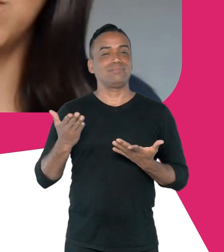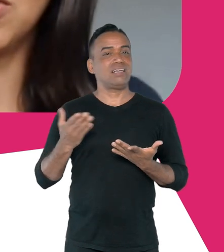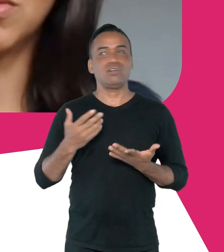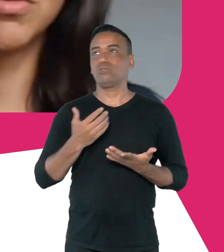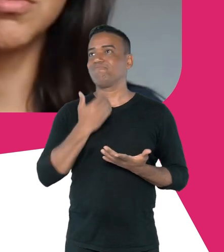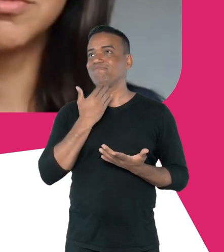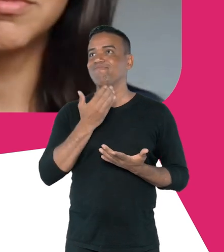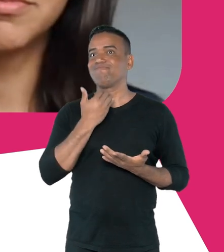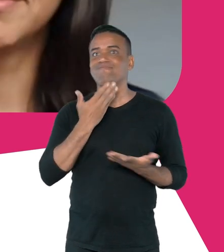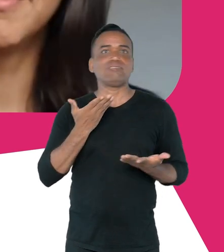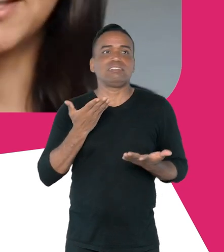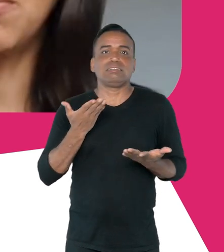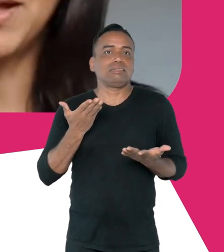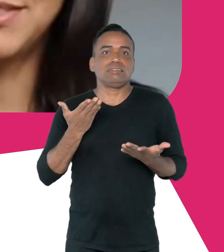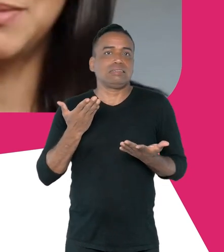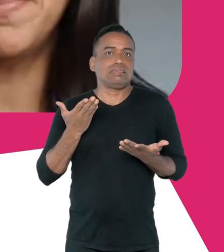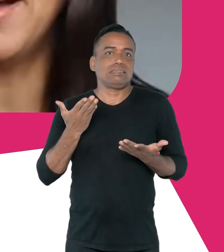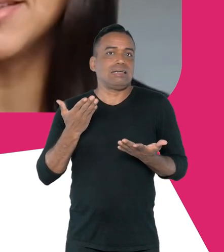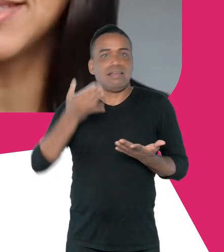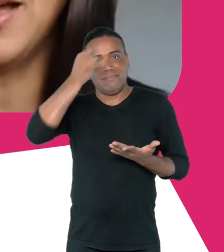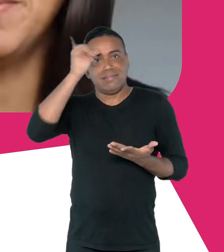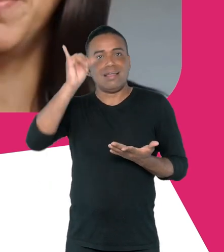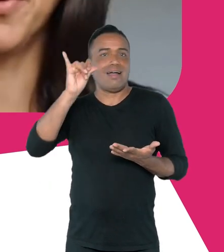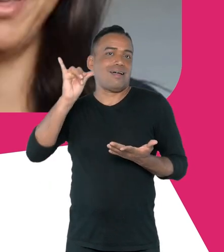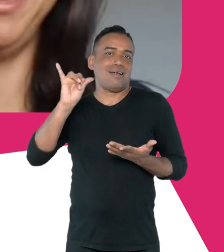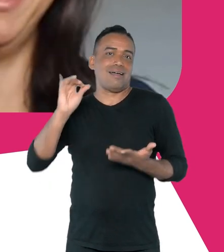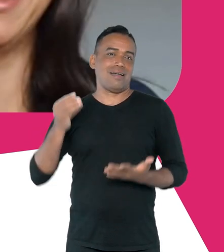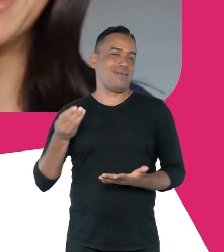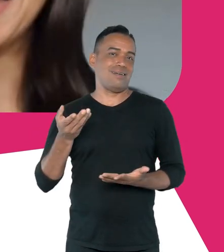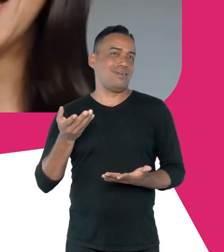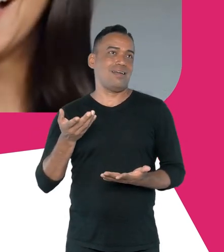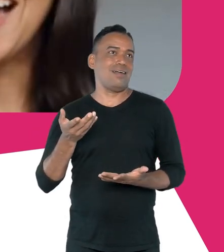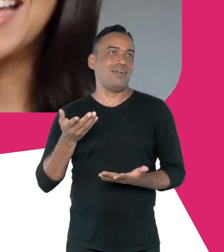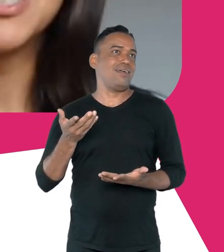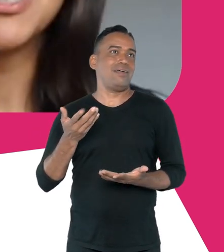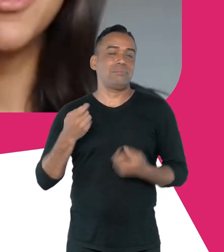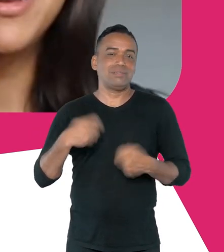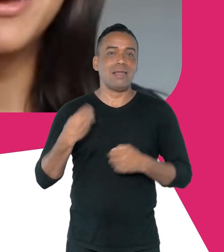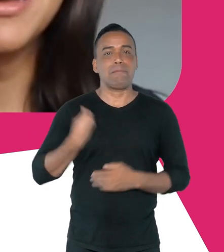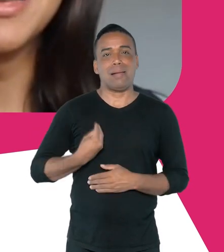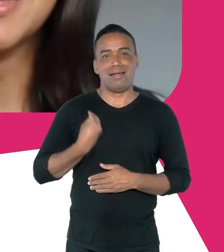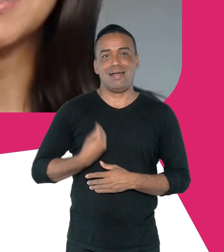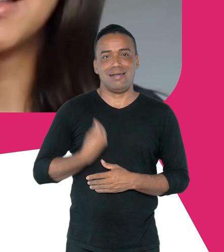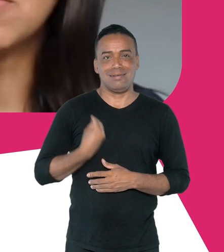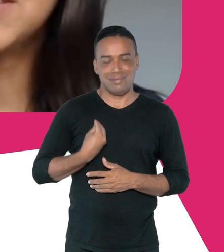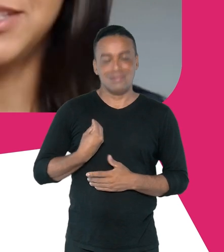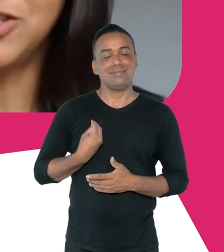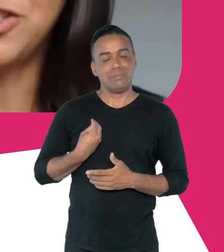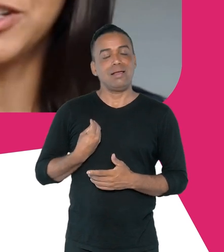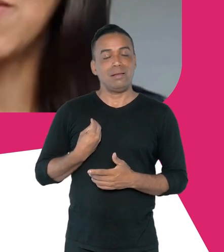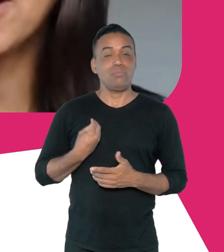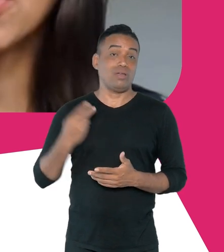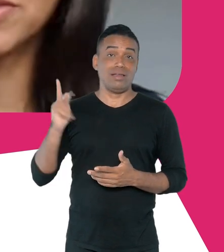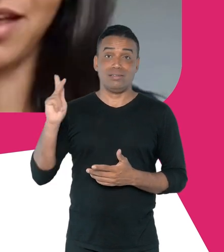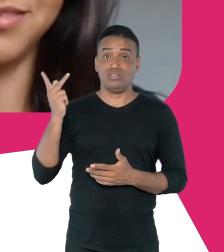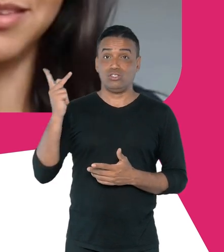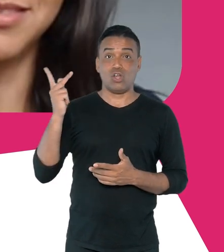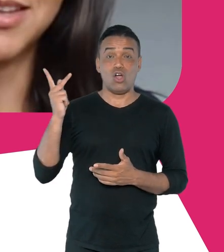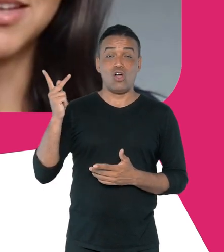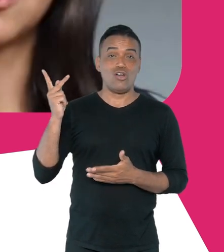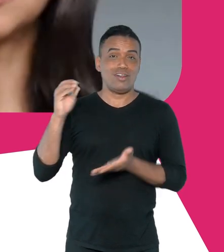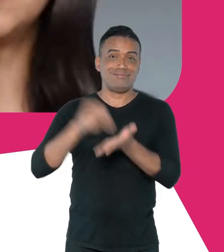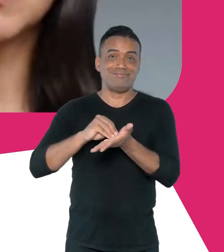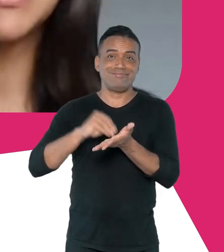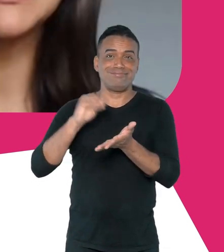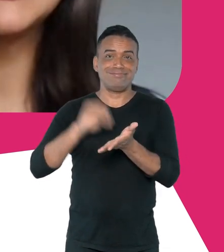tive como não participar, sabe? Porque a história não existe, não é